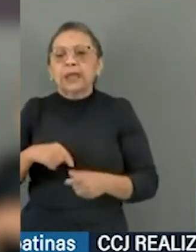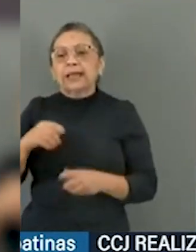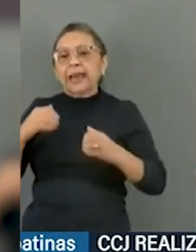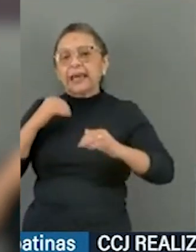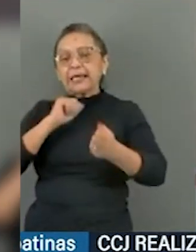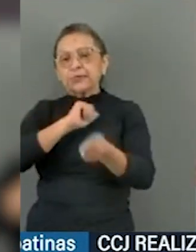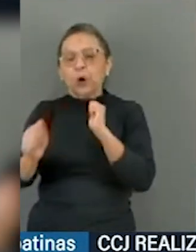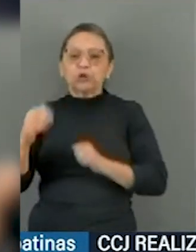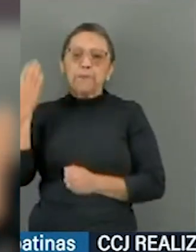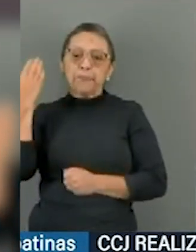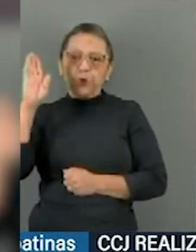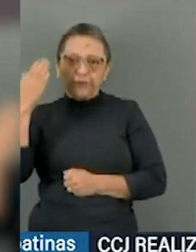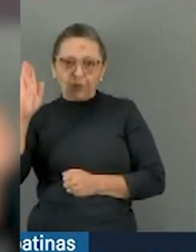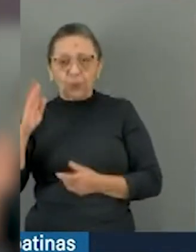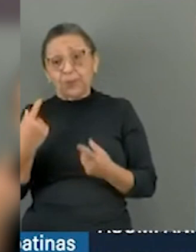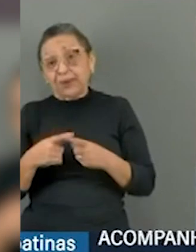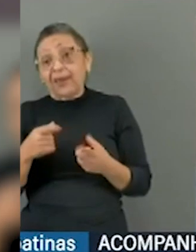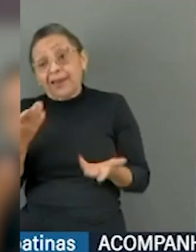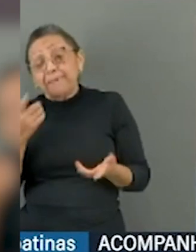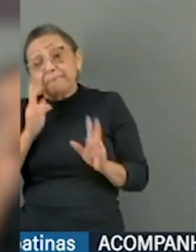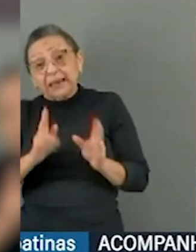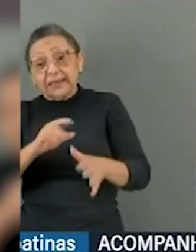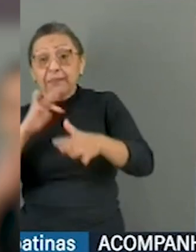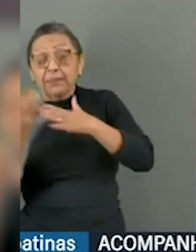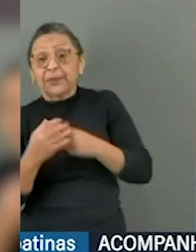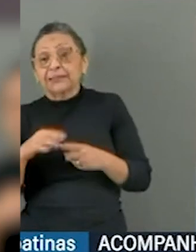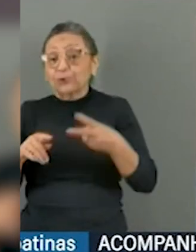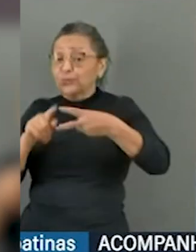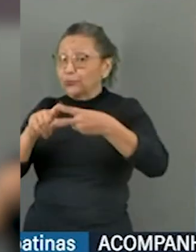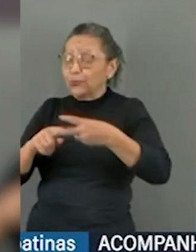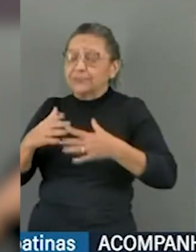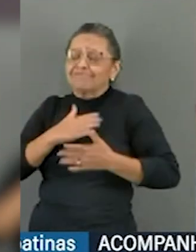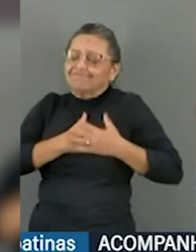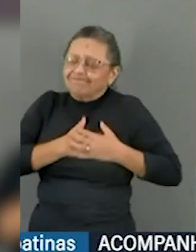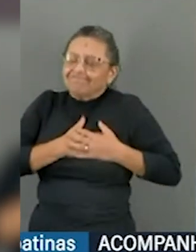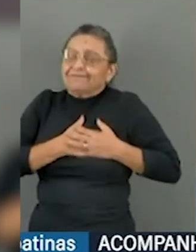por isso, mantenha as redes sociais, porque são duas paixões inexplicáveis que eu tenho, né?